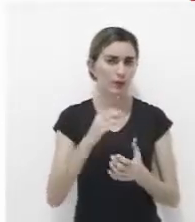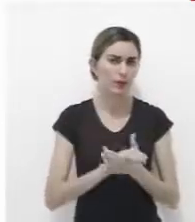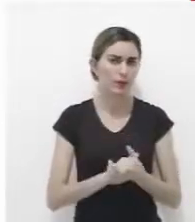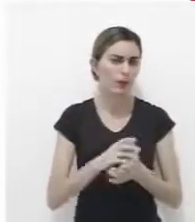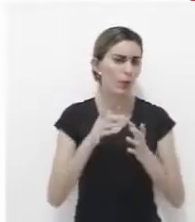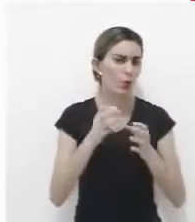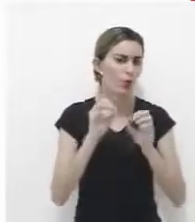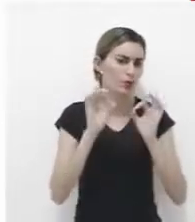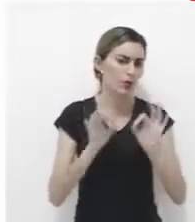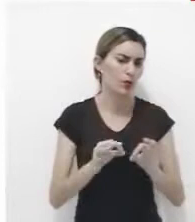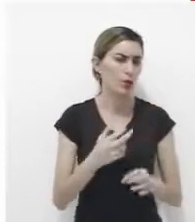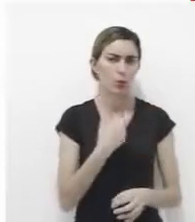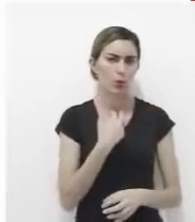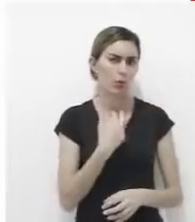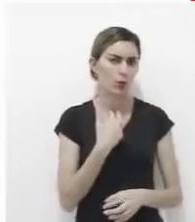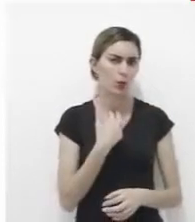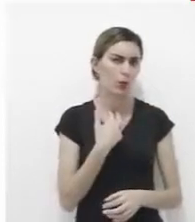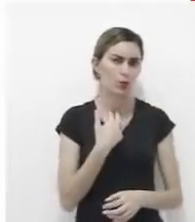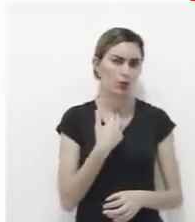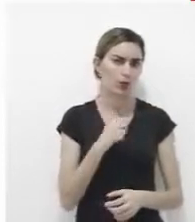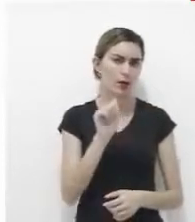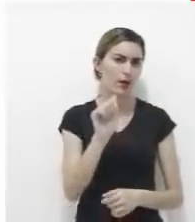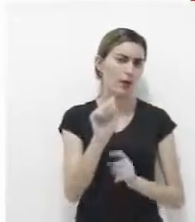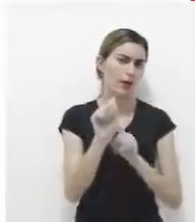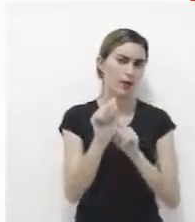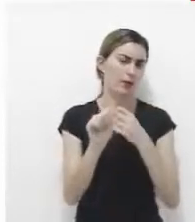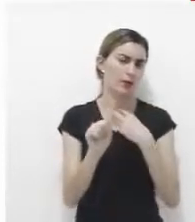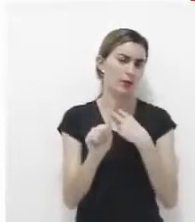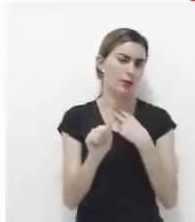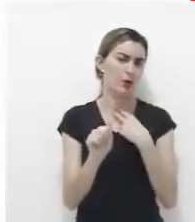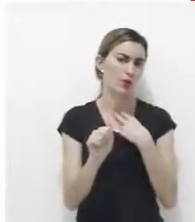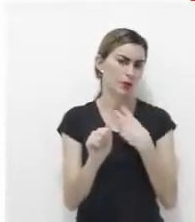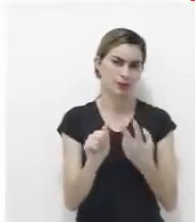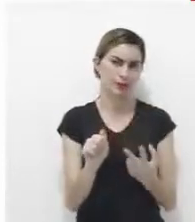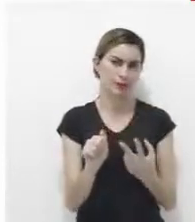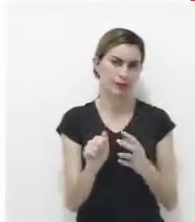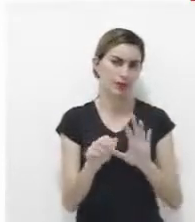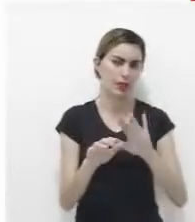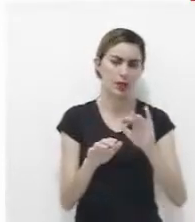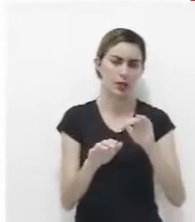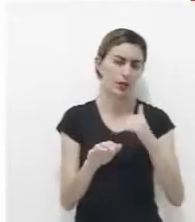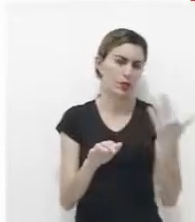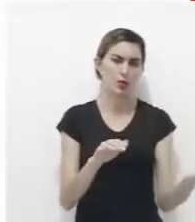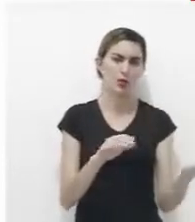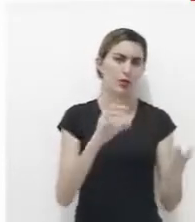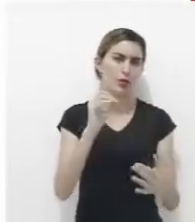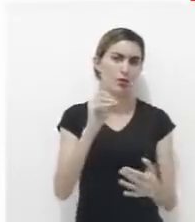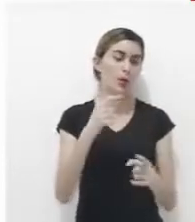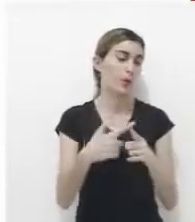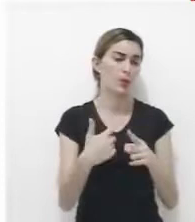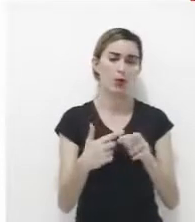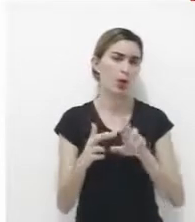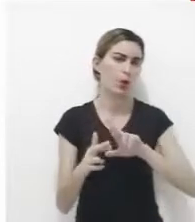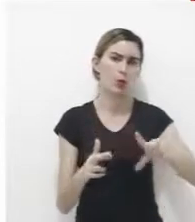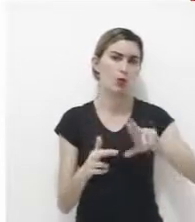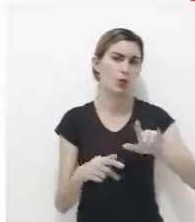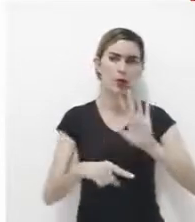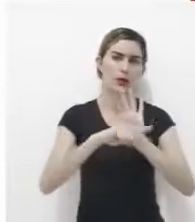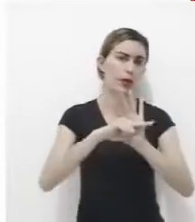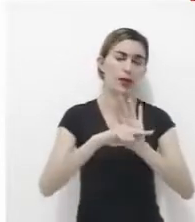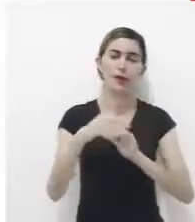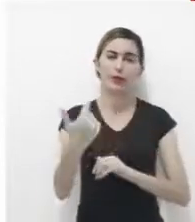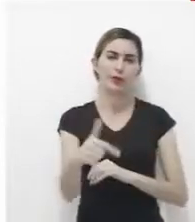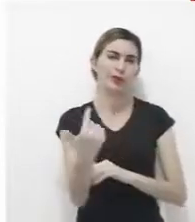Então o que é que acontece? Com certeza não pode ser a alternativa A. Ok? À esquerda de 0, porque eles